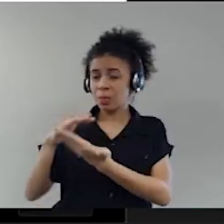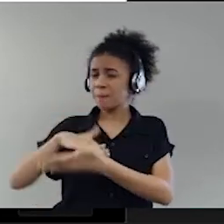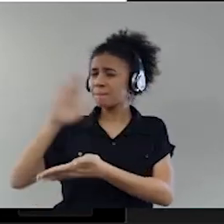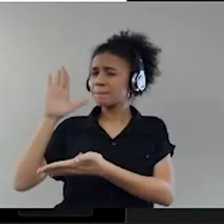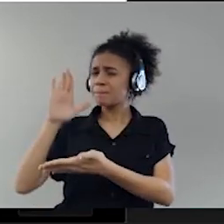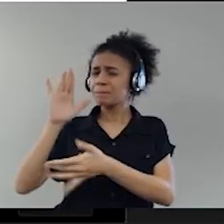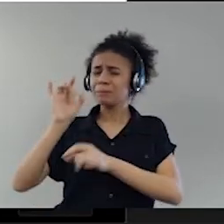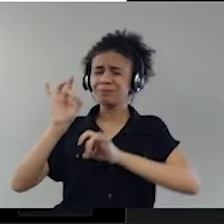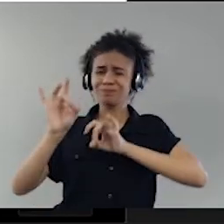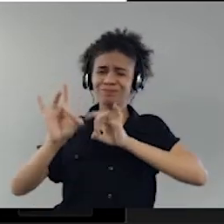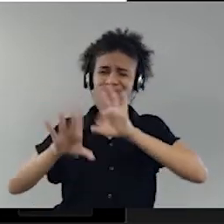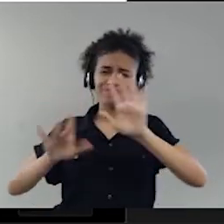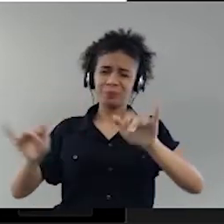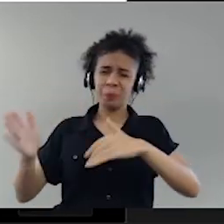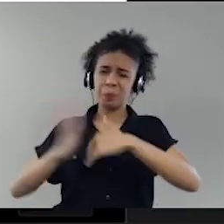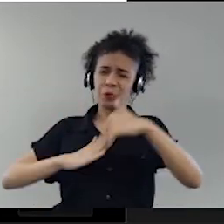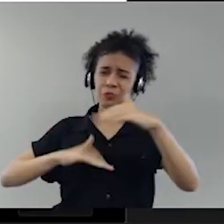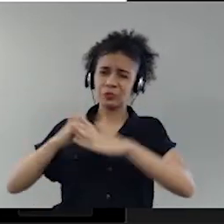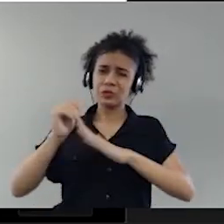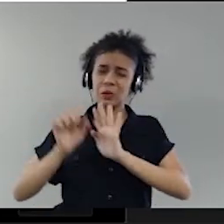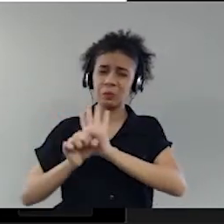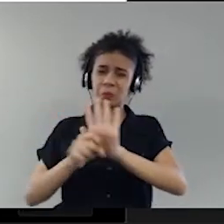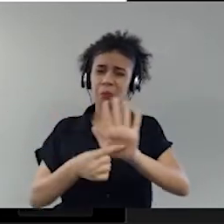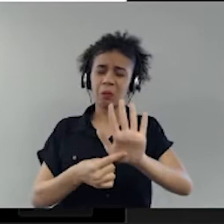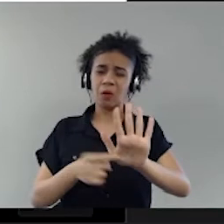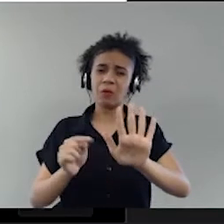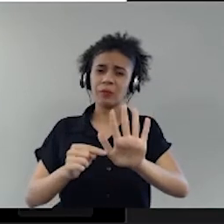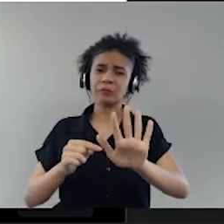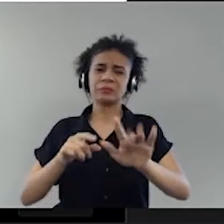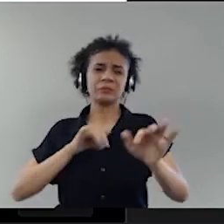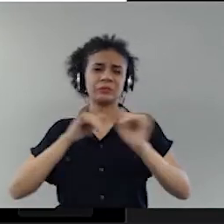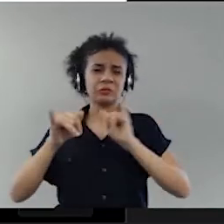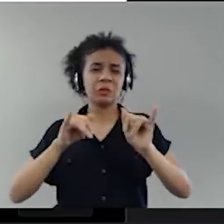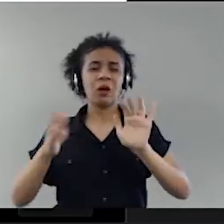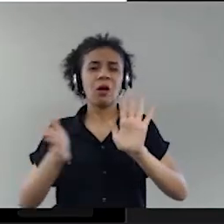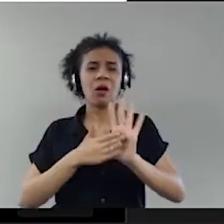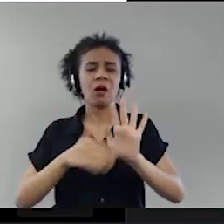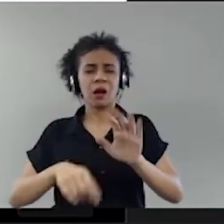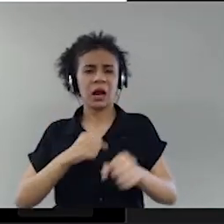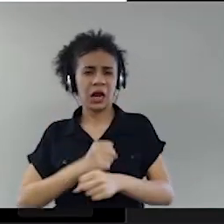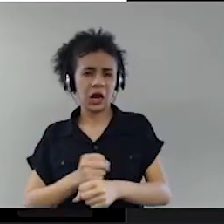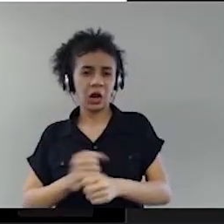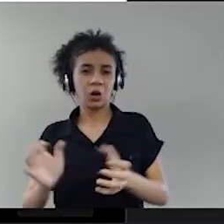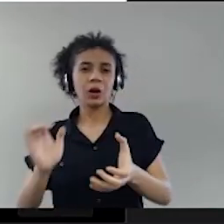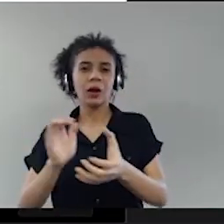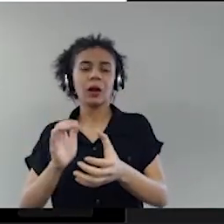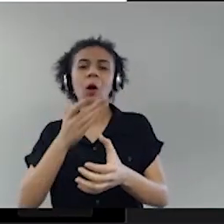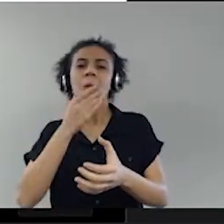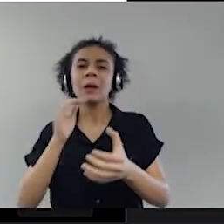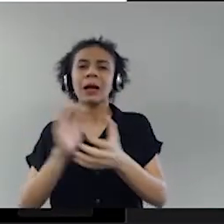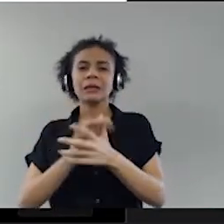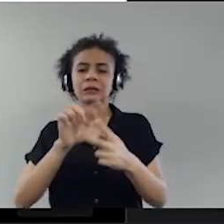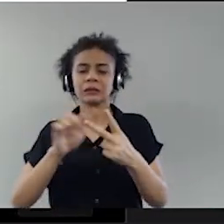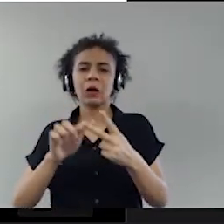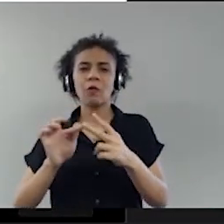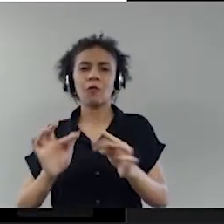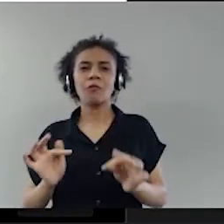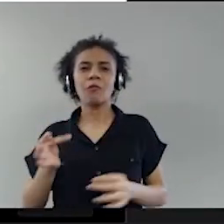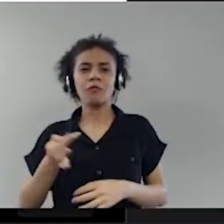mais sofisticado em modelos de projeção, modelo fractal, publicado esse ano por um casal de físicos, e a